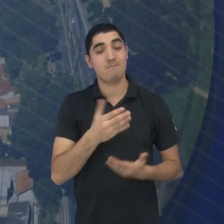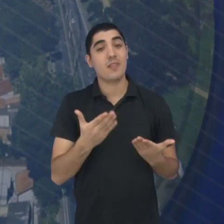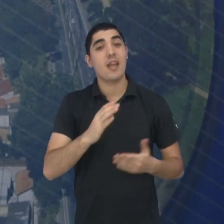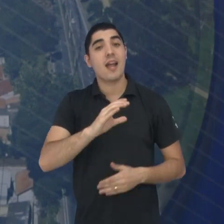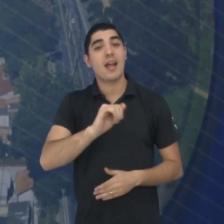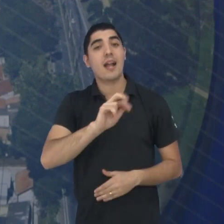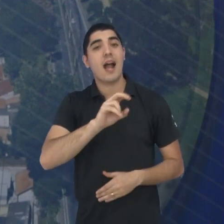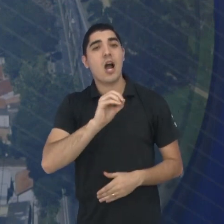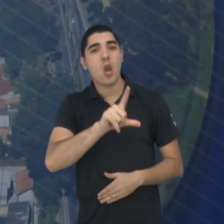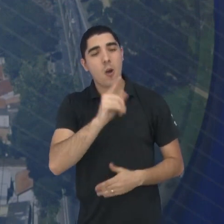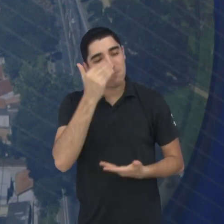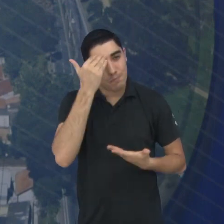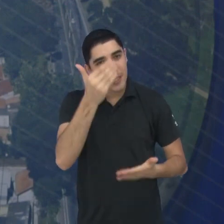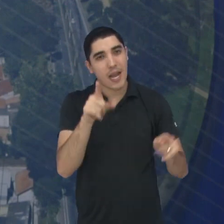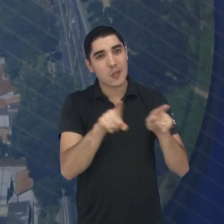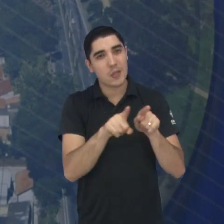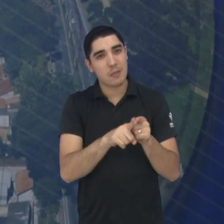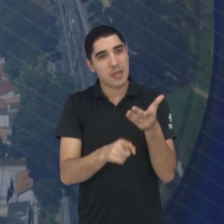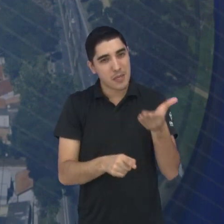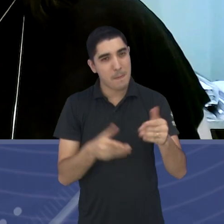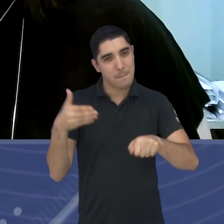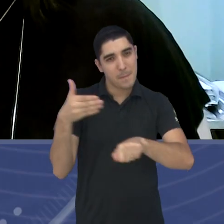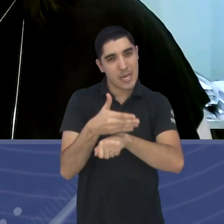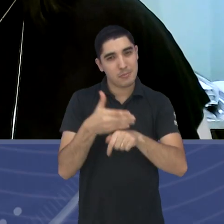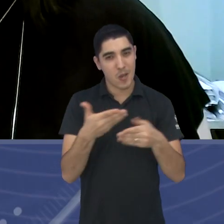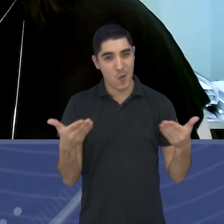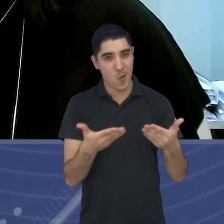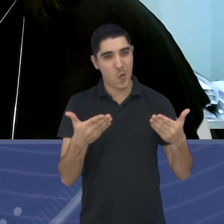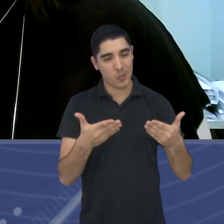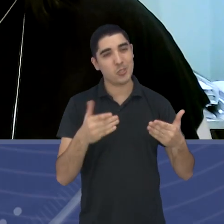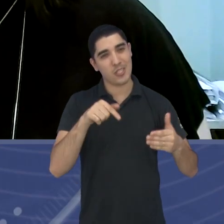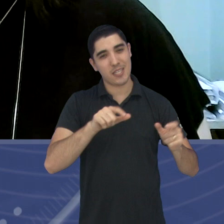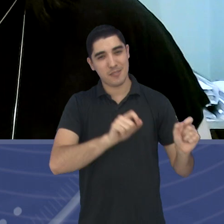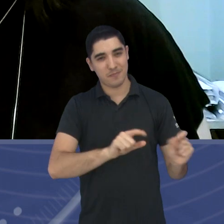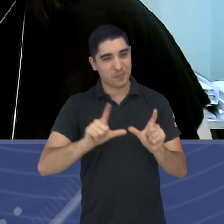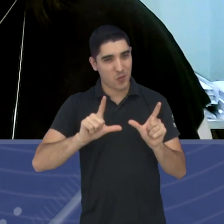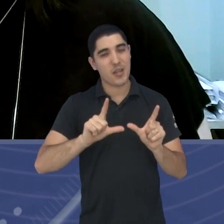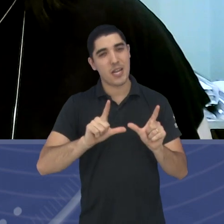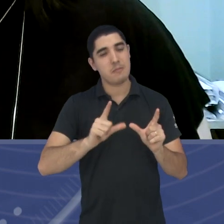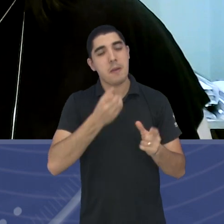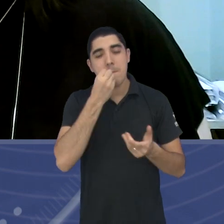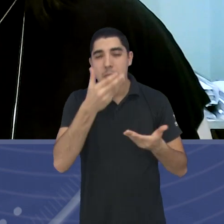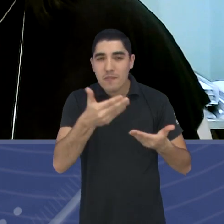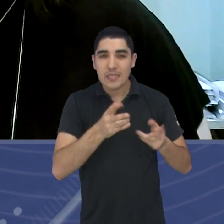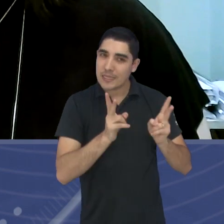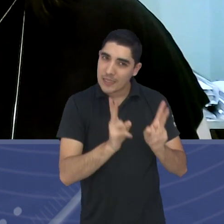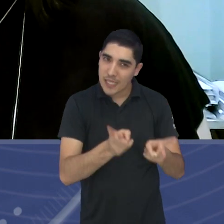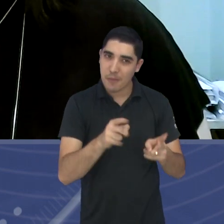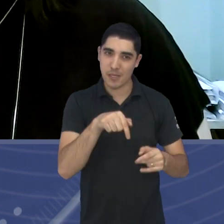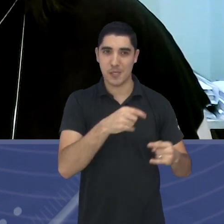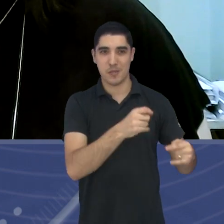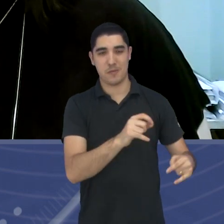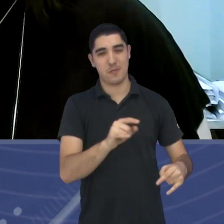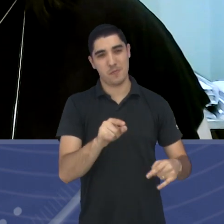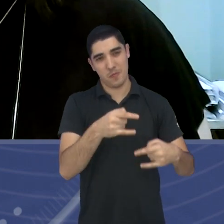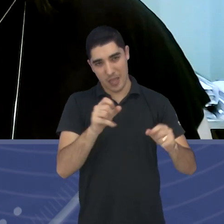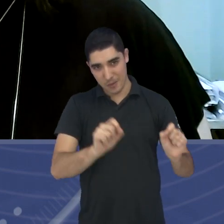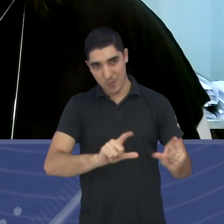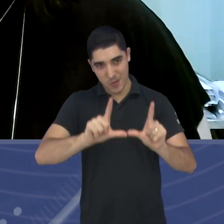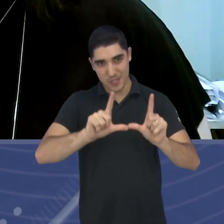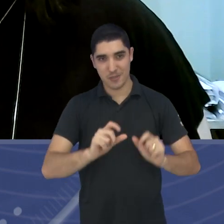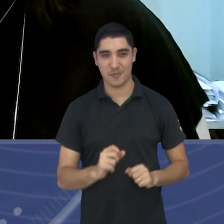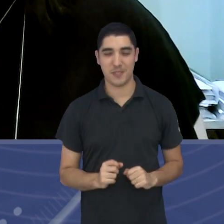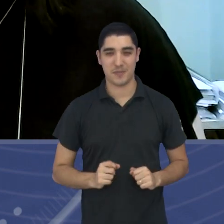também quero te agradecer por participar aqui com a gente. De novo, seja sempre muito bem-vinda ao Diálogos, viu?